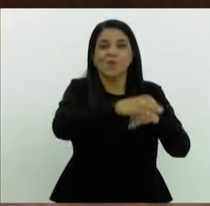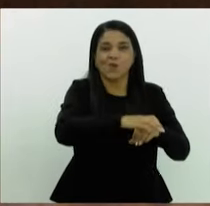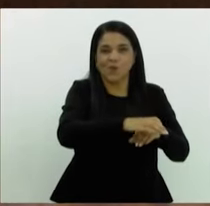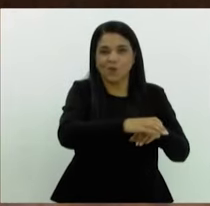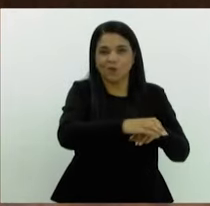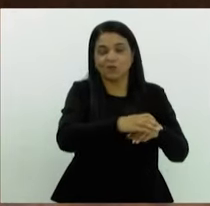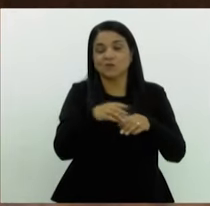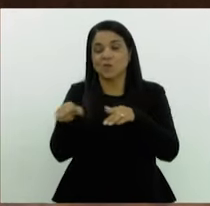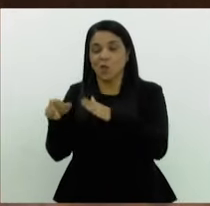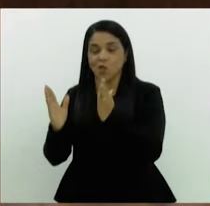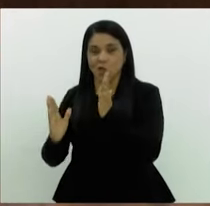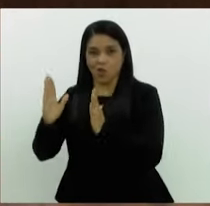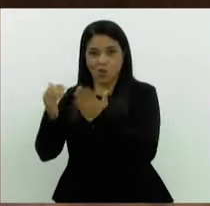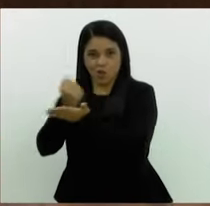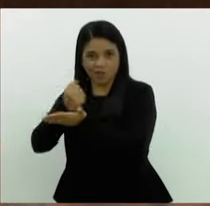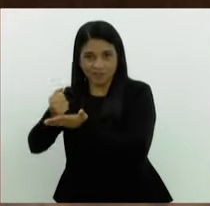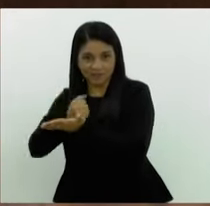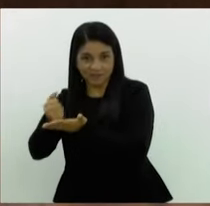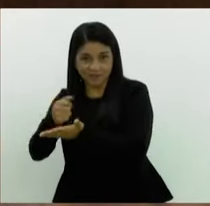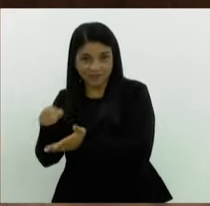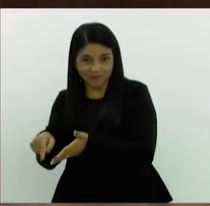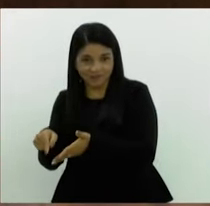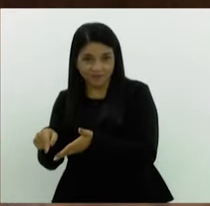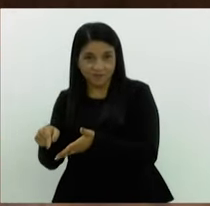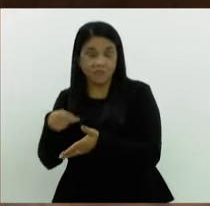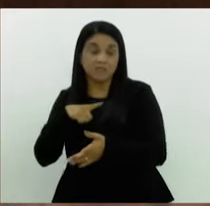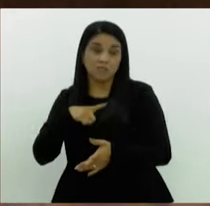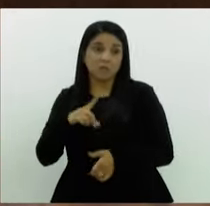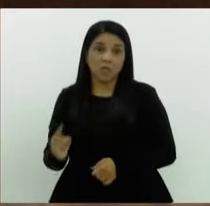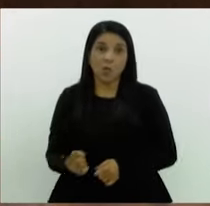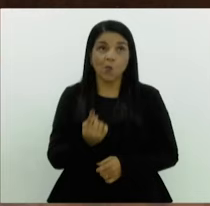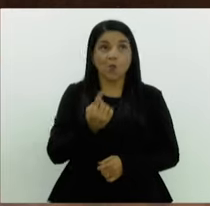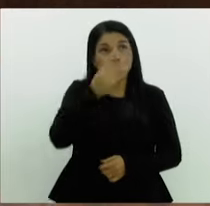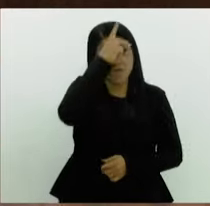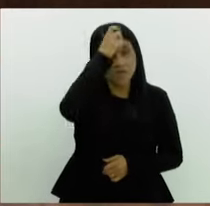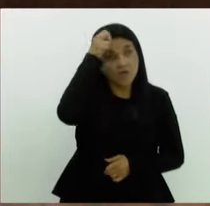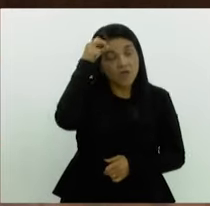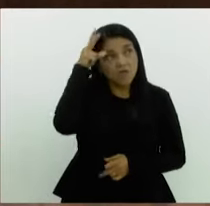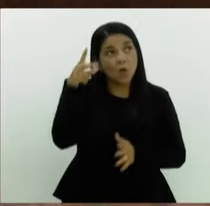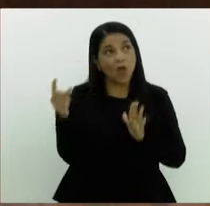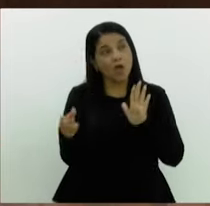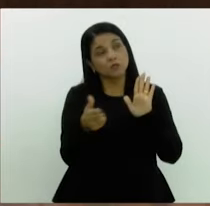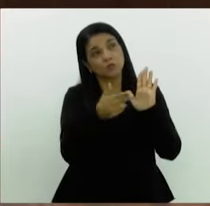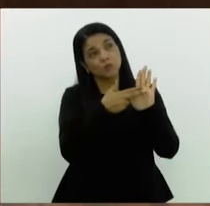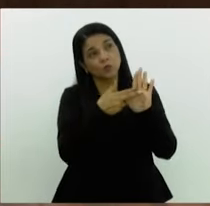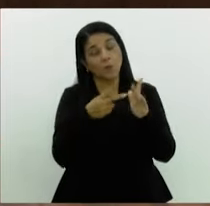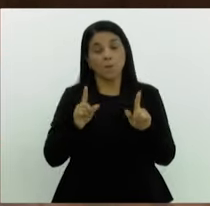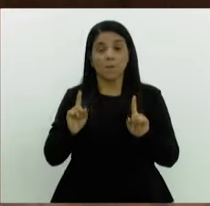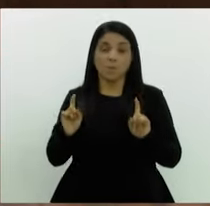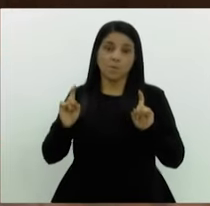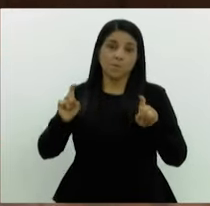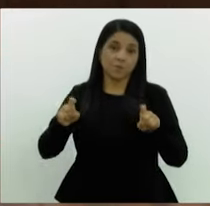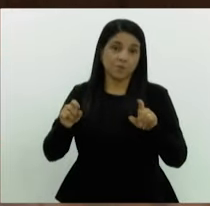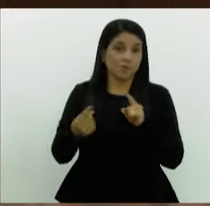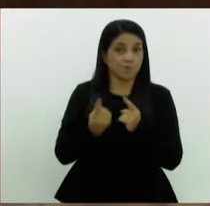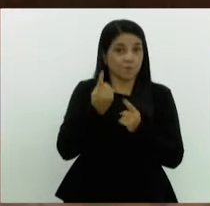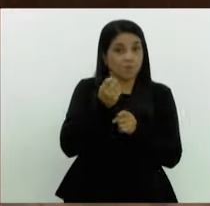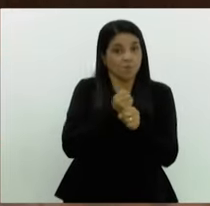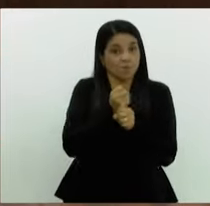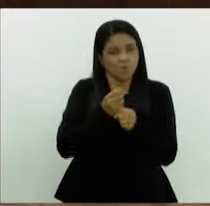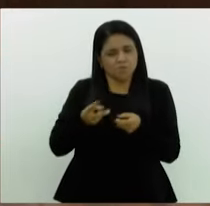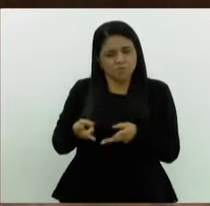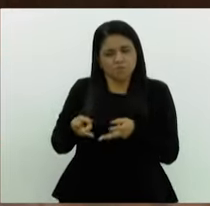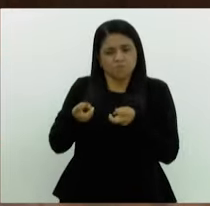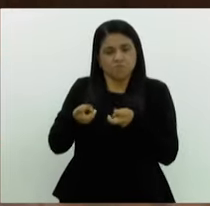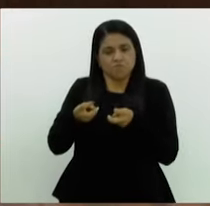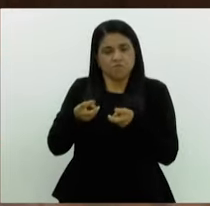concurso público. Porque, senão, você tem um prefeito que assume no seu primeiro ano de gestão, detecta